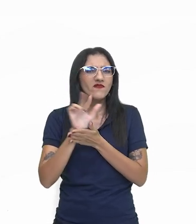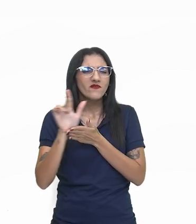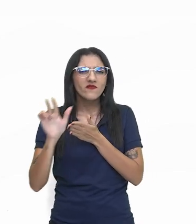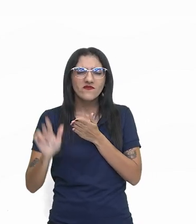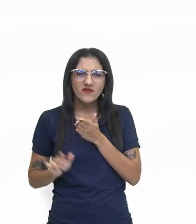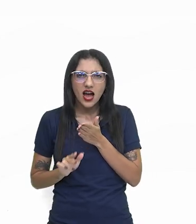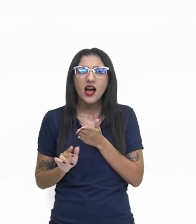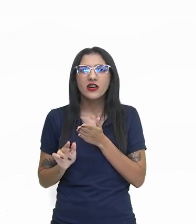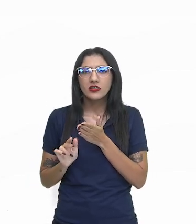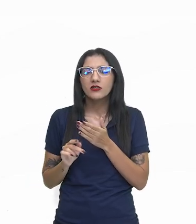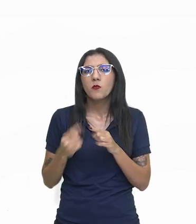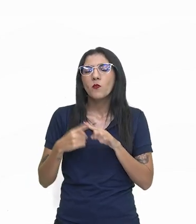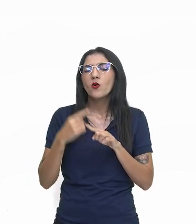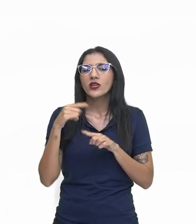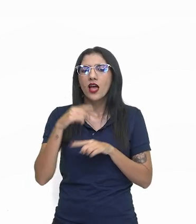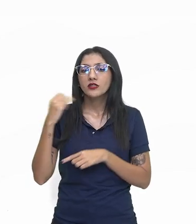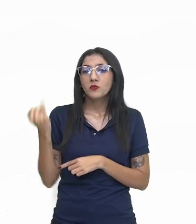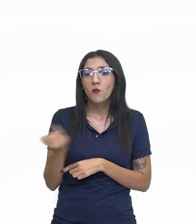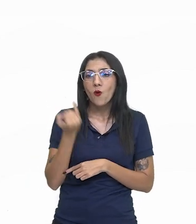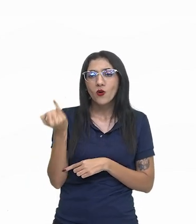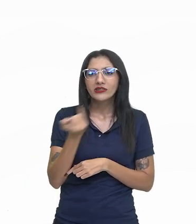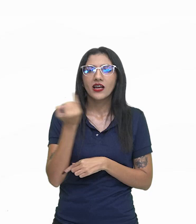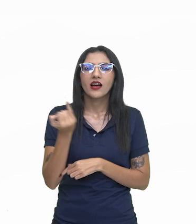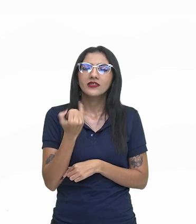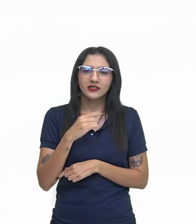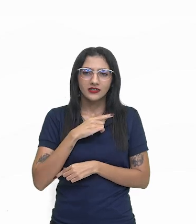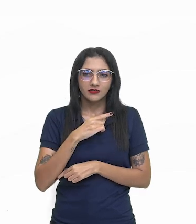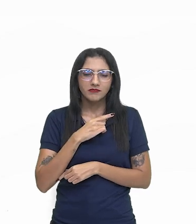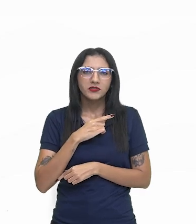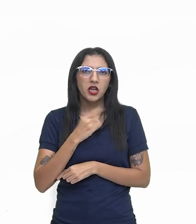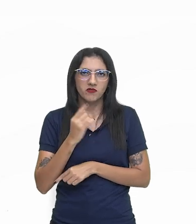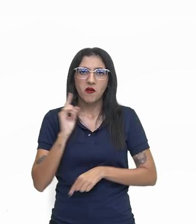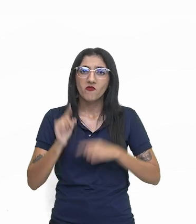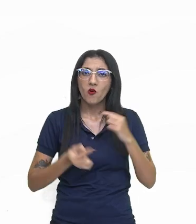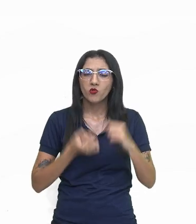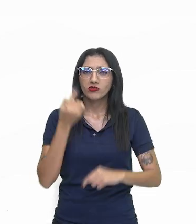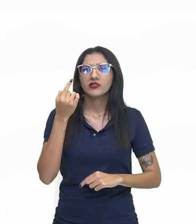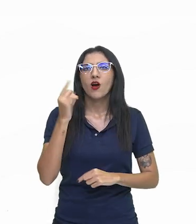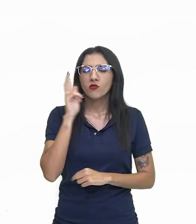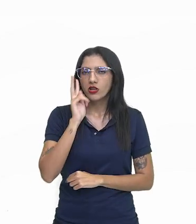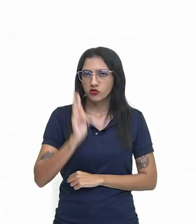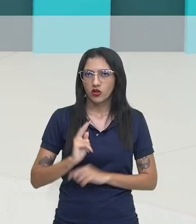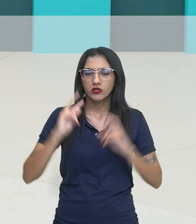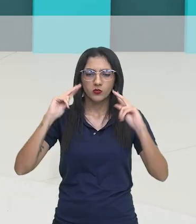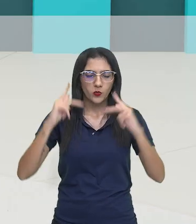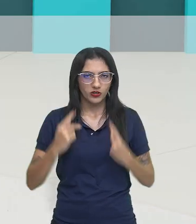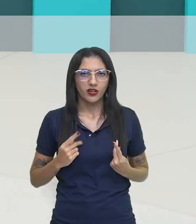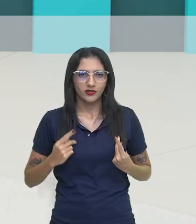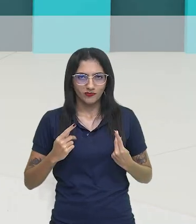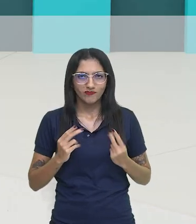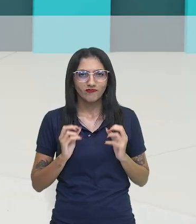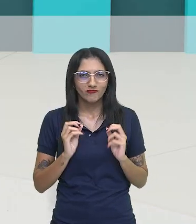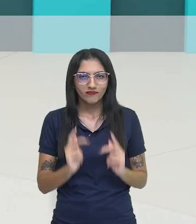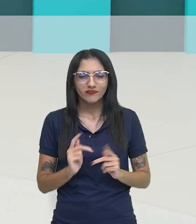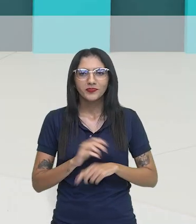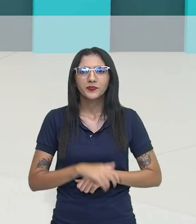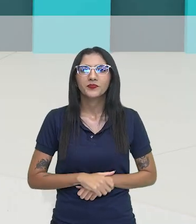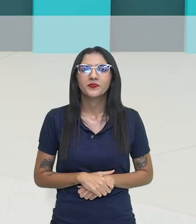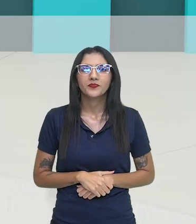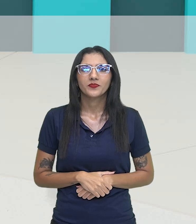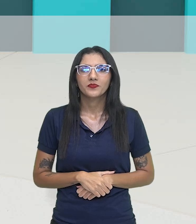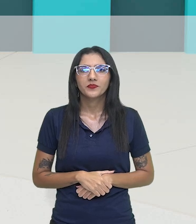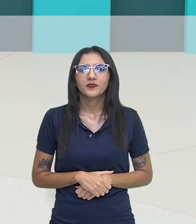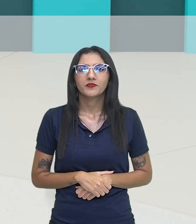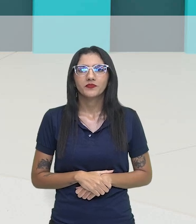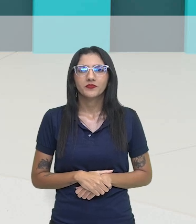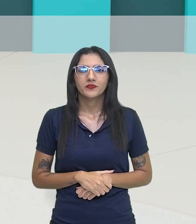importância evolutiva que o bumbum teve para a história humana. Tá bom, gente? Então é isso.